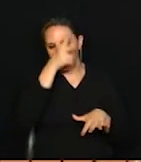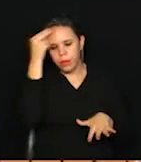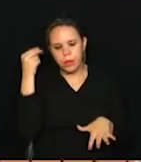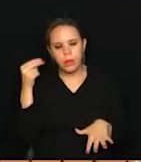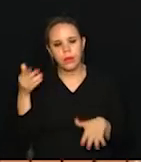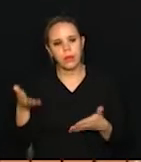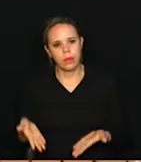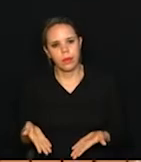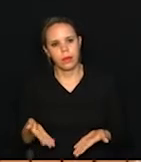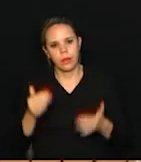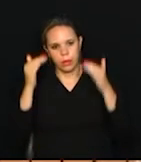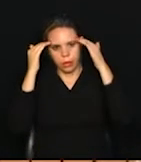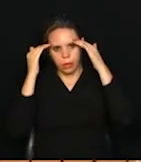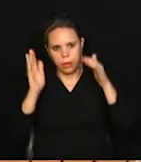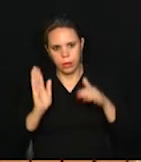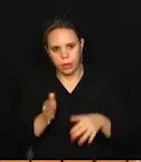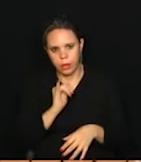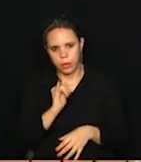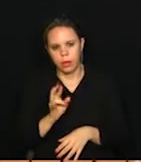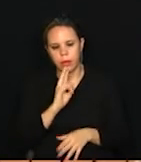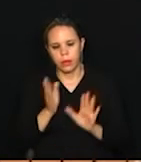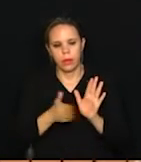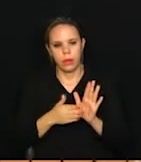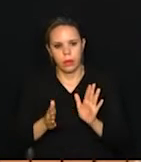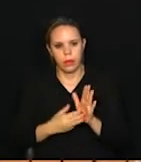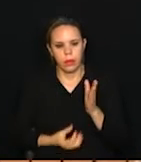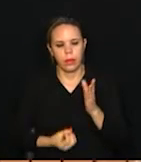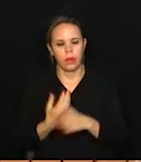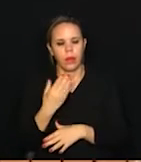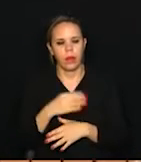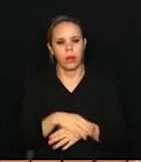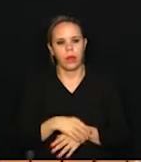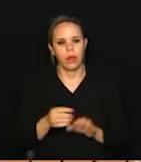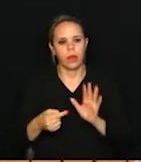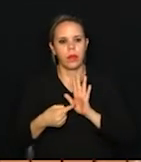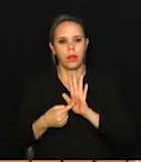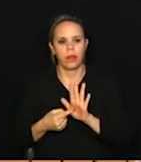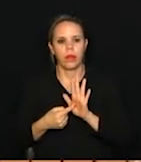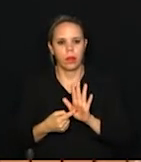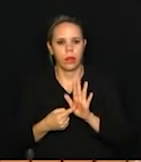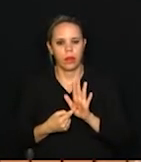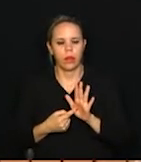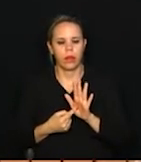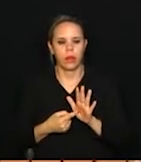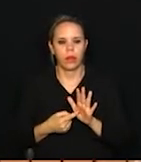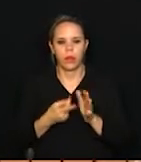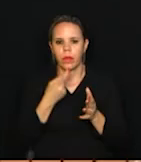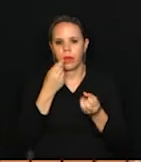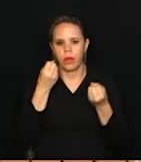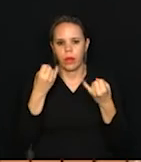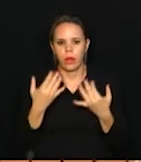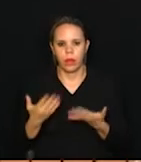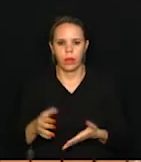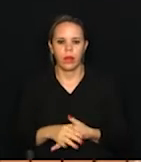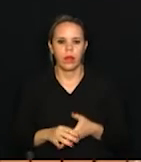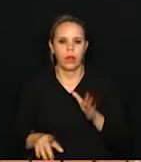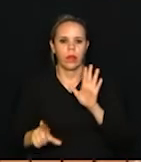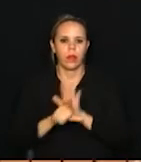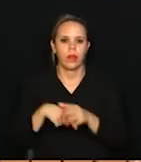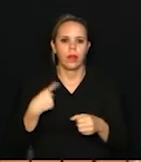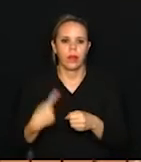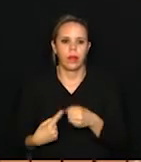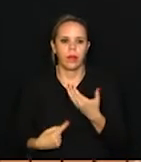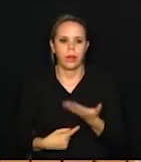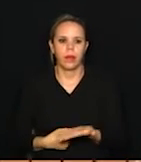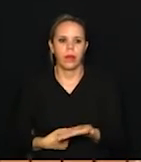tem cumpriu ao que, o que foi proposto, que era a apresentação, pelo menos é o que dispõe sobre a lei municipal,